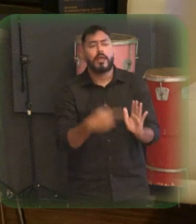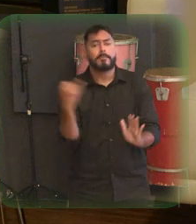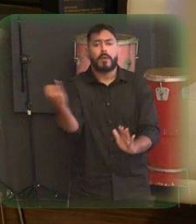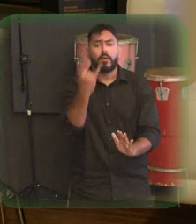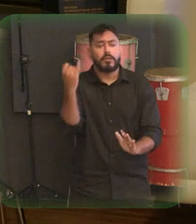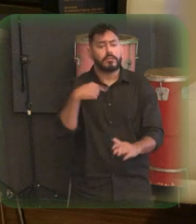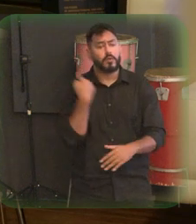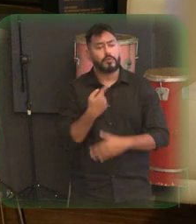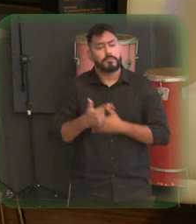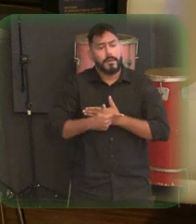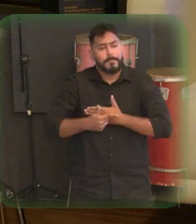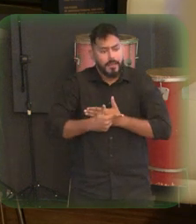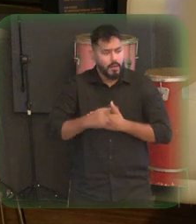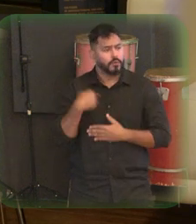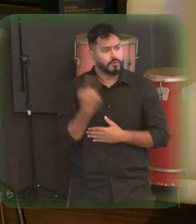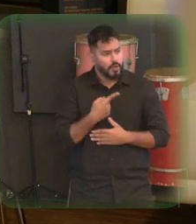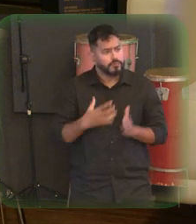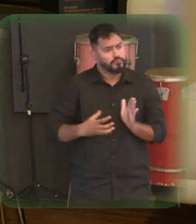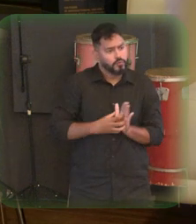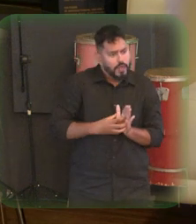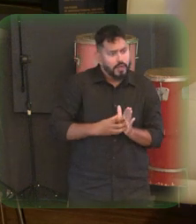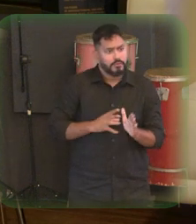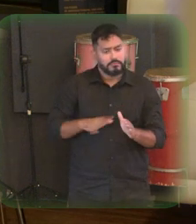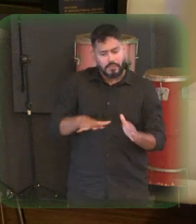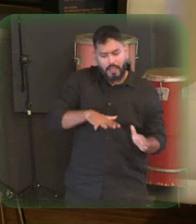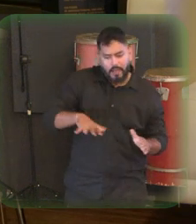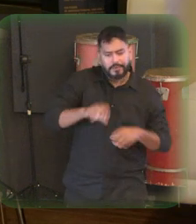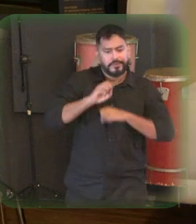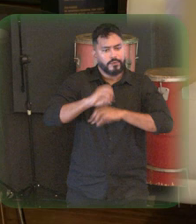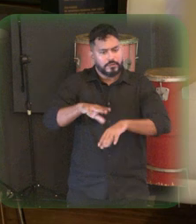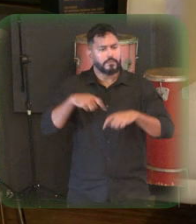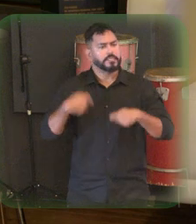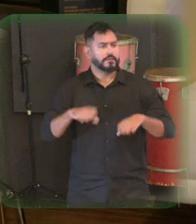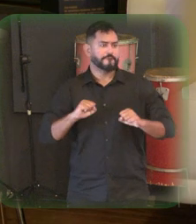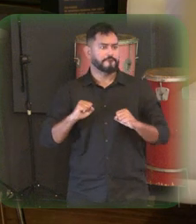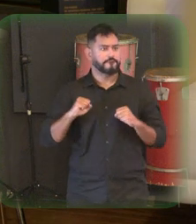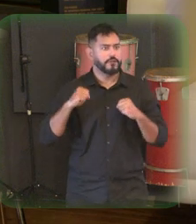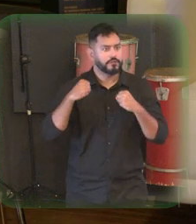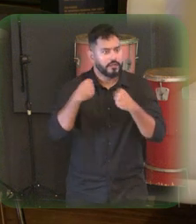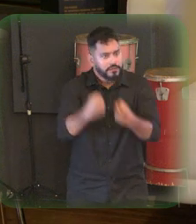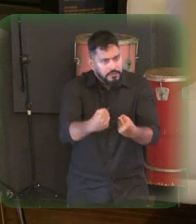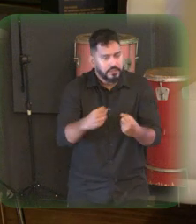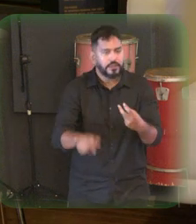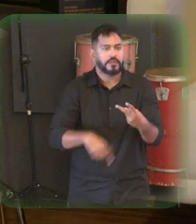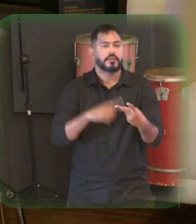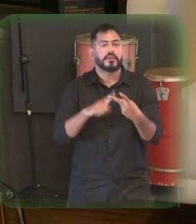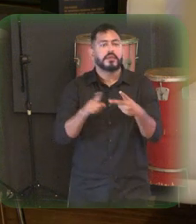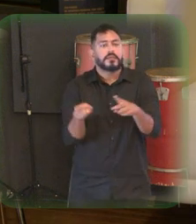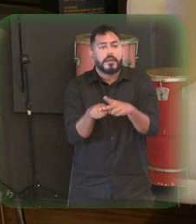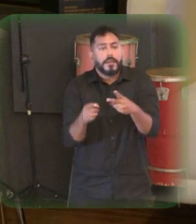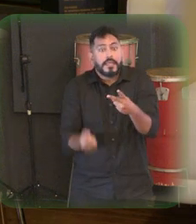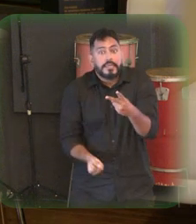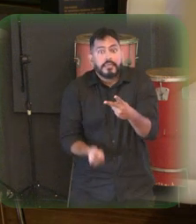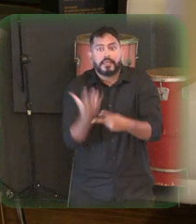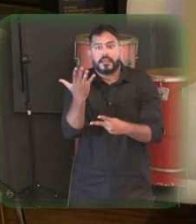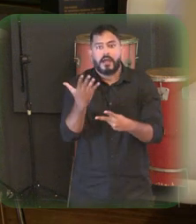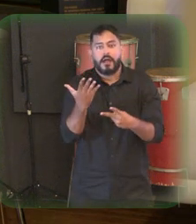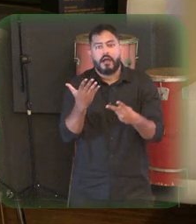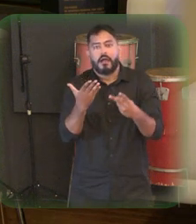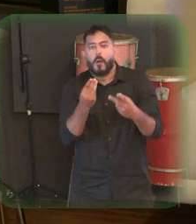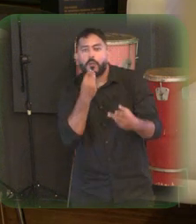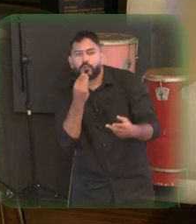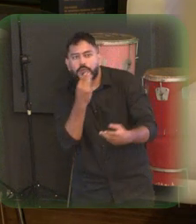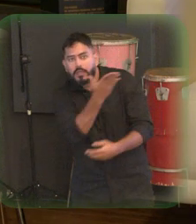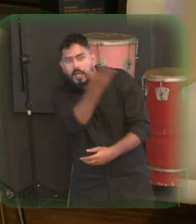enquanto servidores de educação, do fortalecimento e da criação de condições para que os nossos estudantes